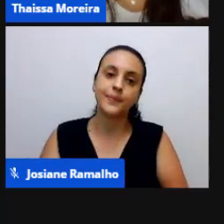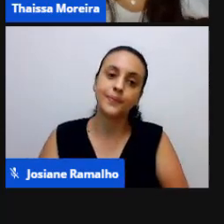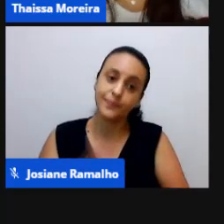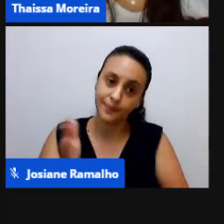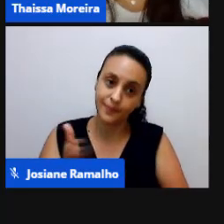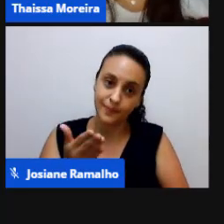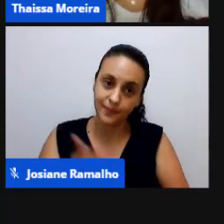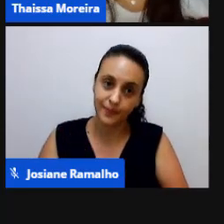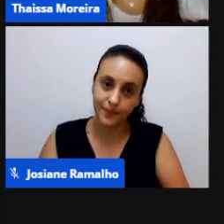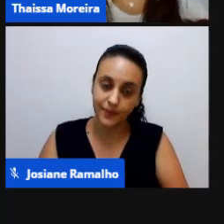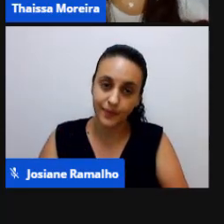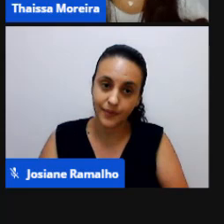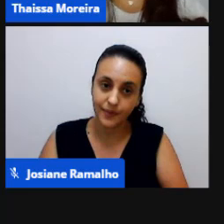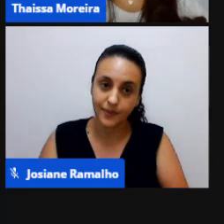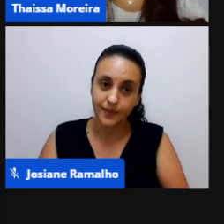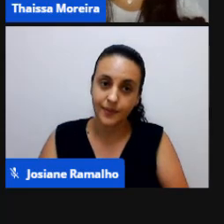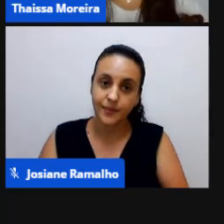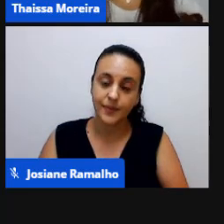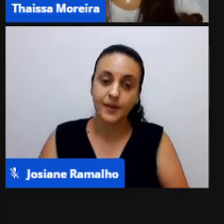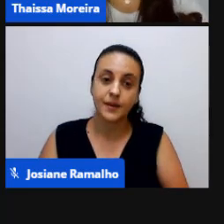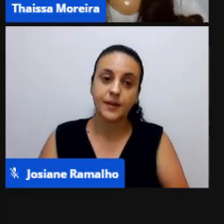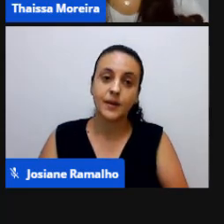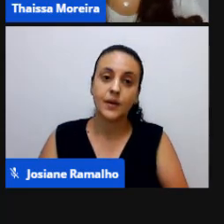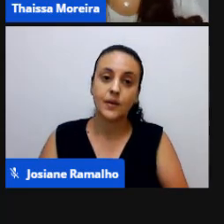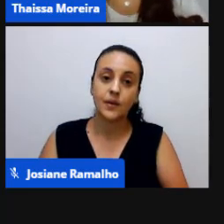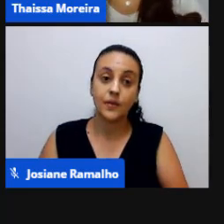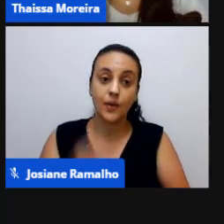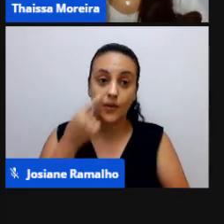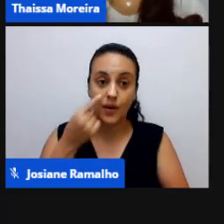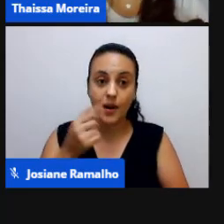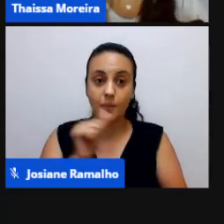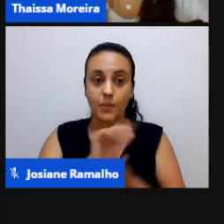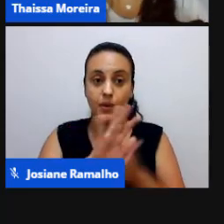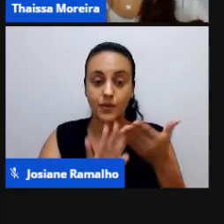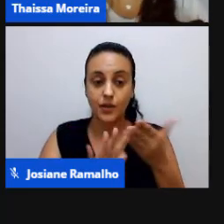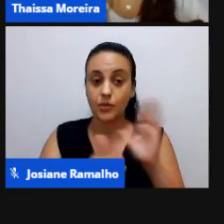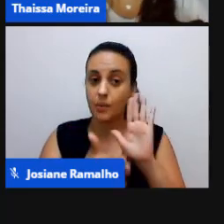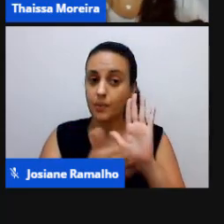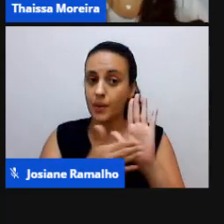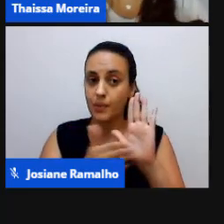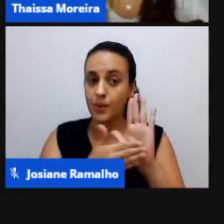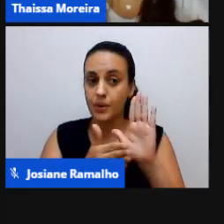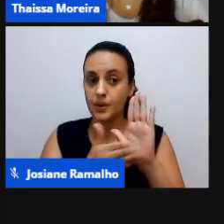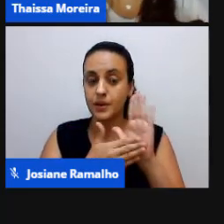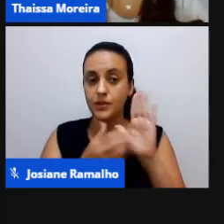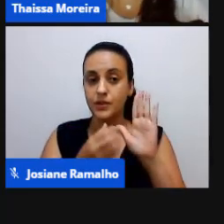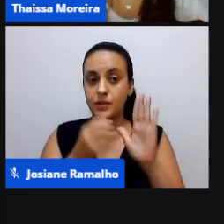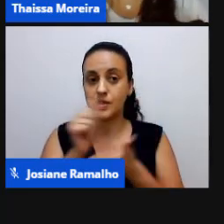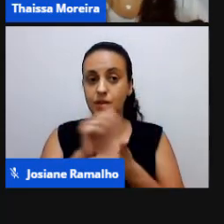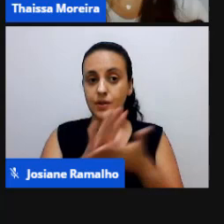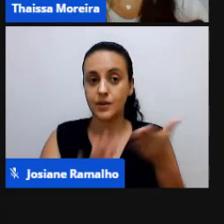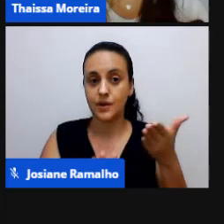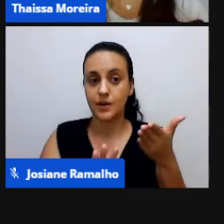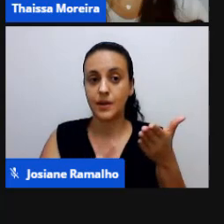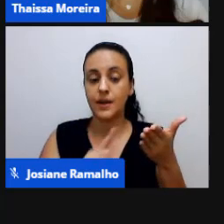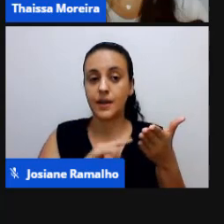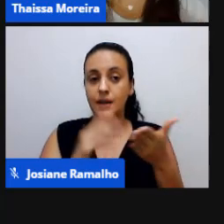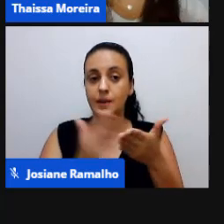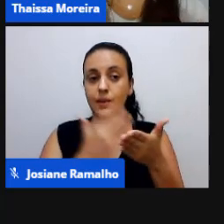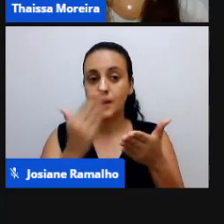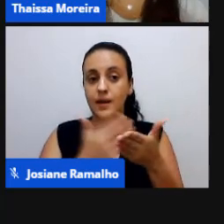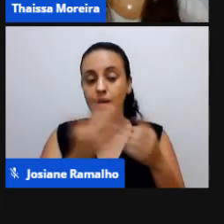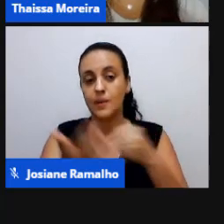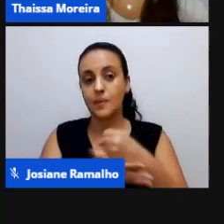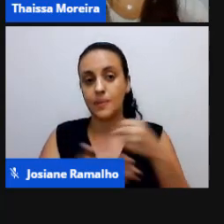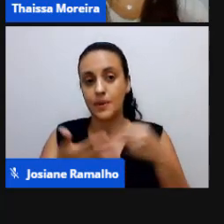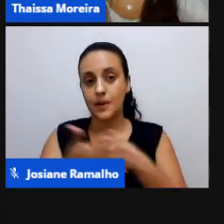slide. Vocês vão ver uma atividade, uma proposta de atividade que está no caderno base 3